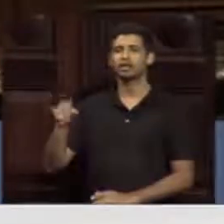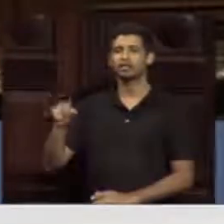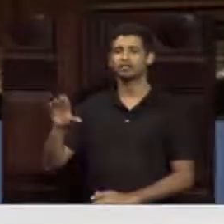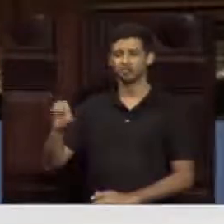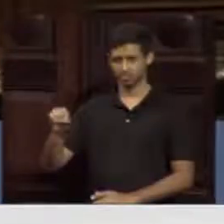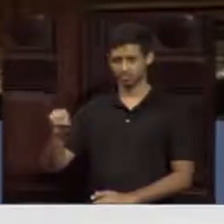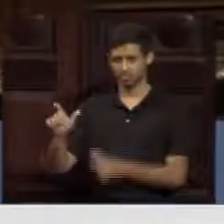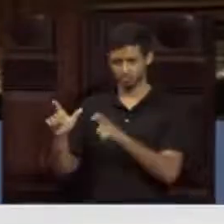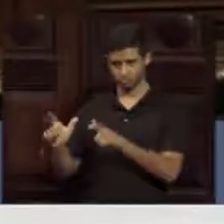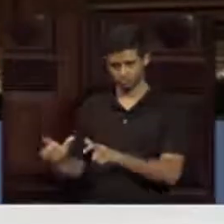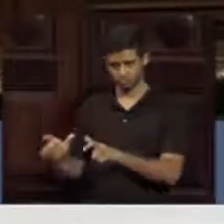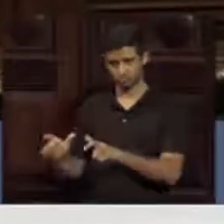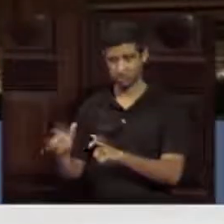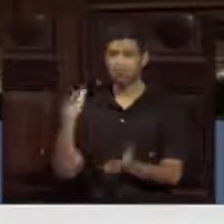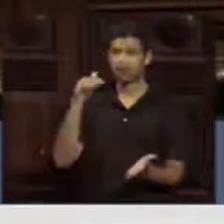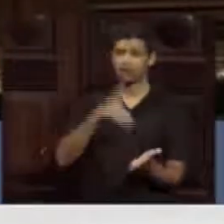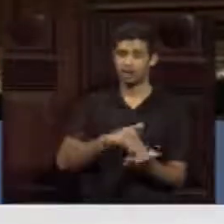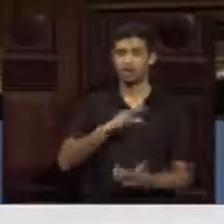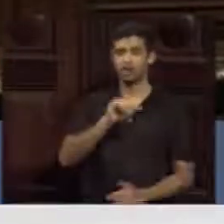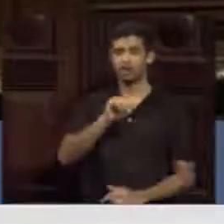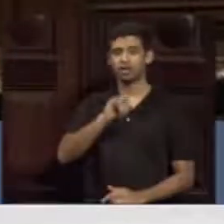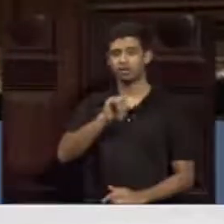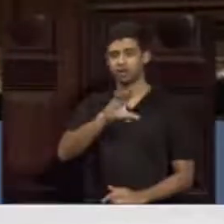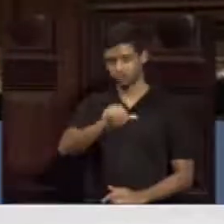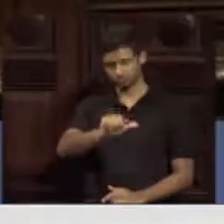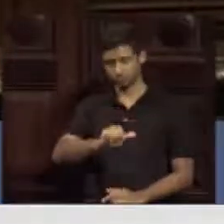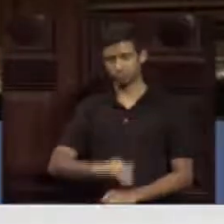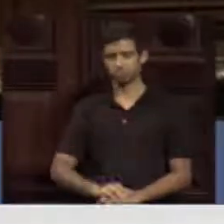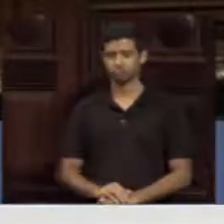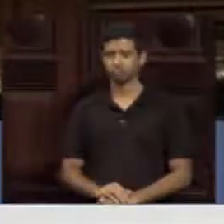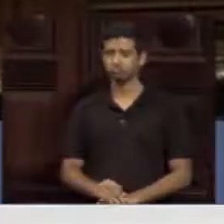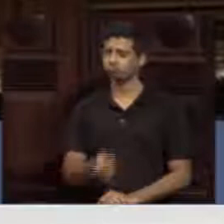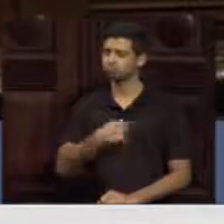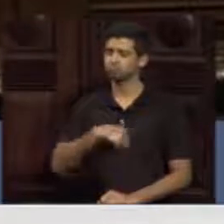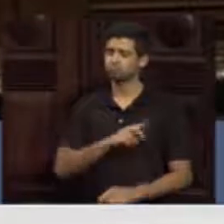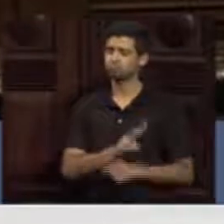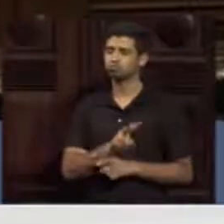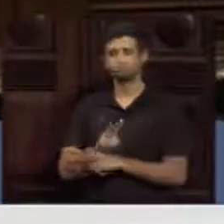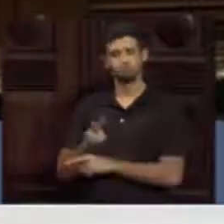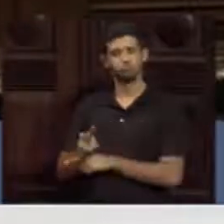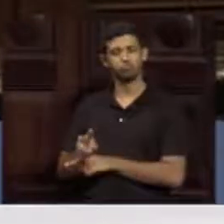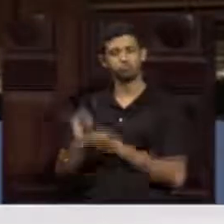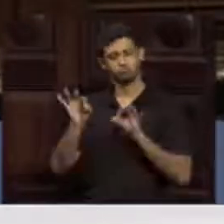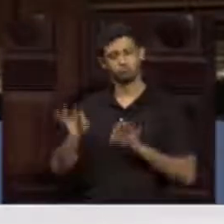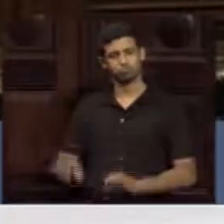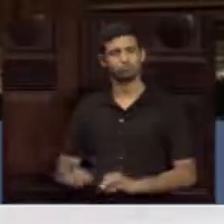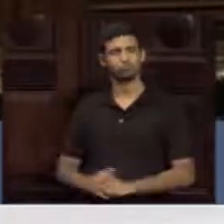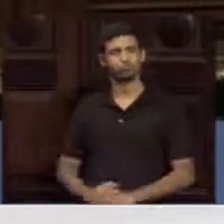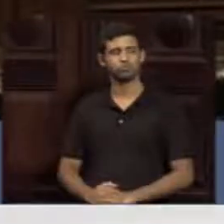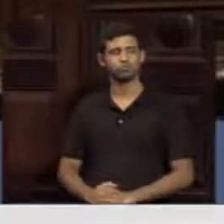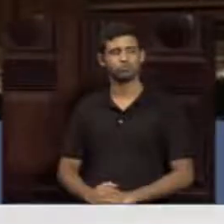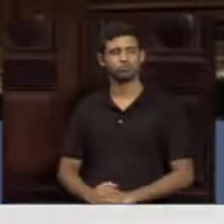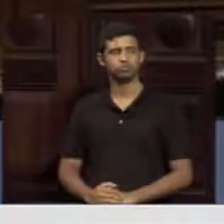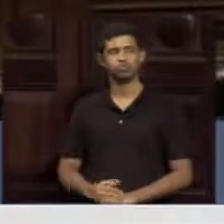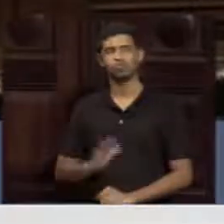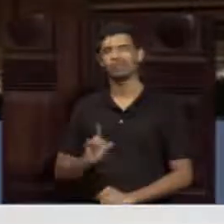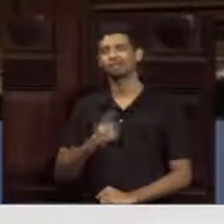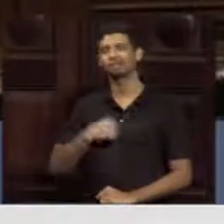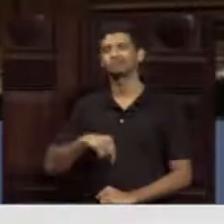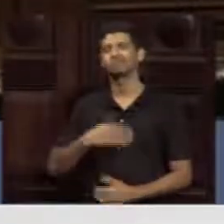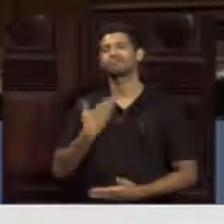E Mac, eu e tantos outros defendemos essa posição, mas fomos